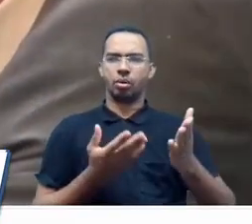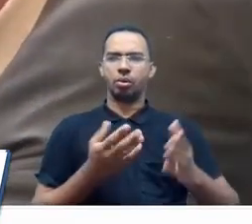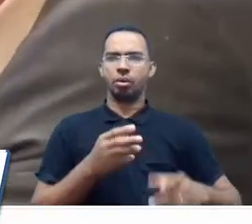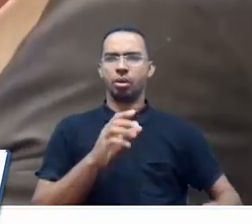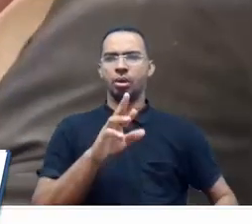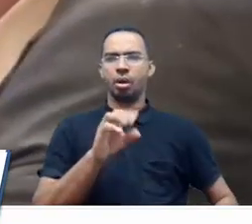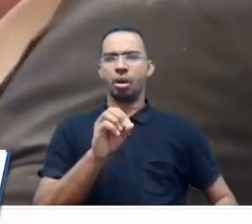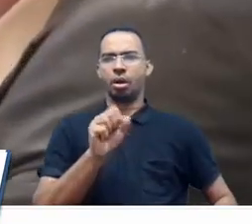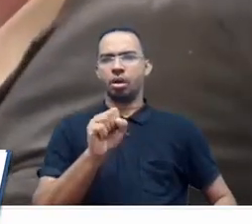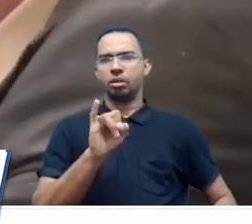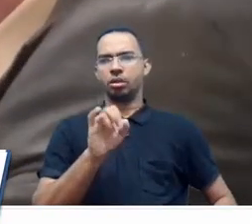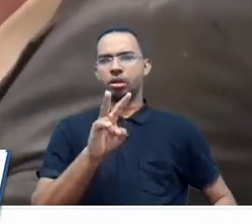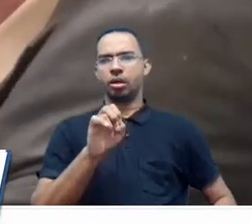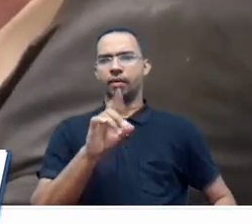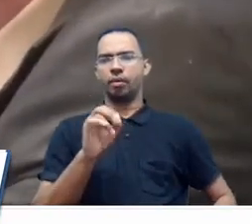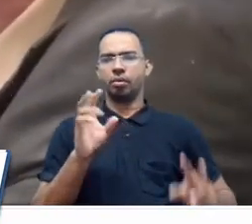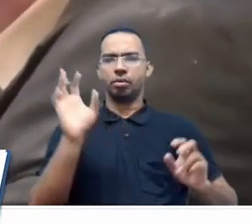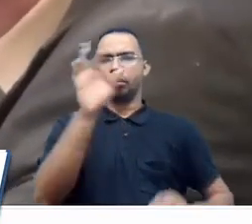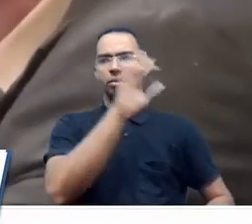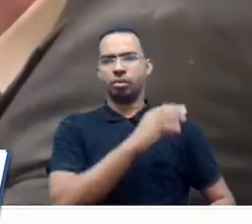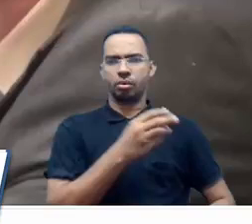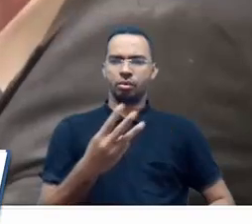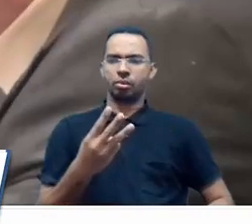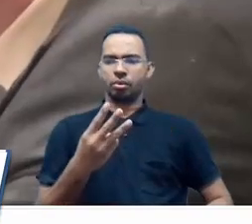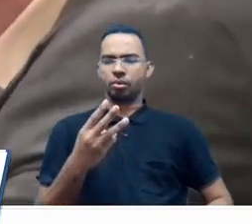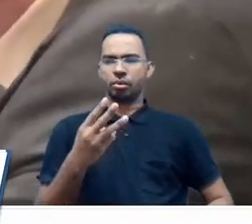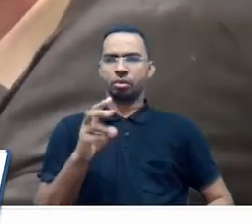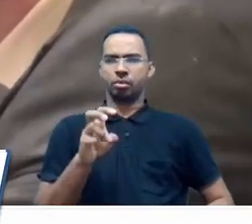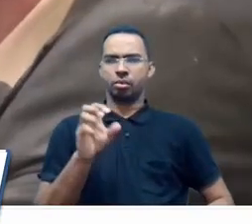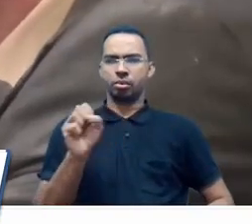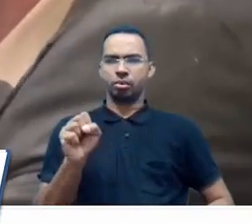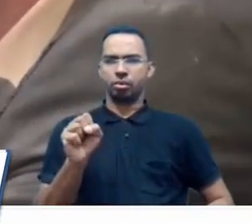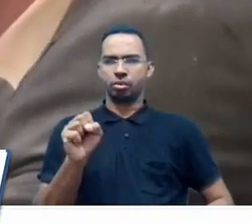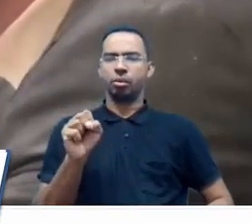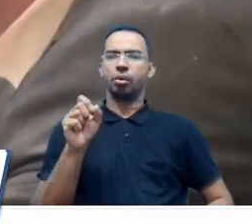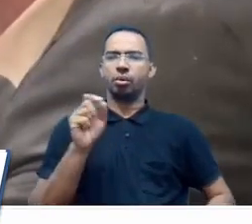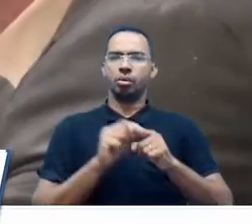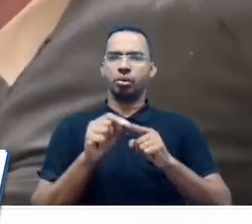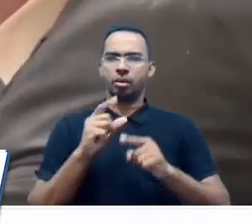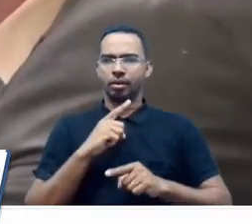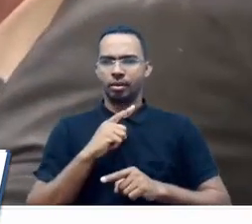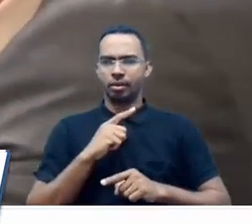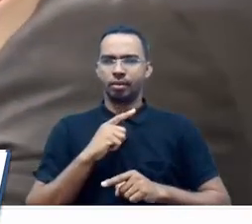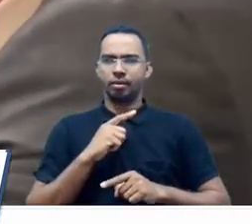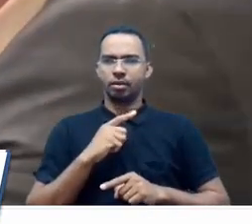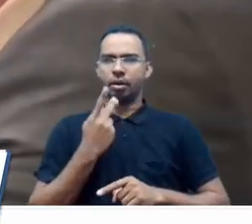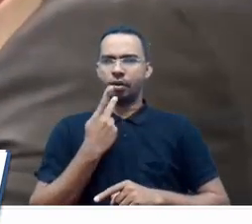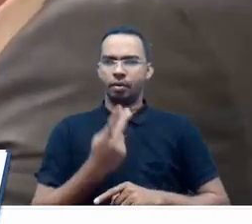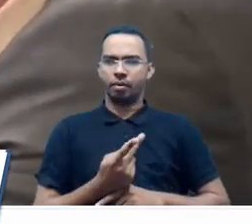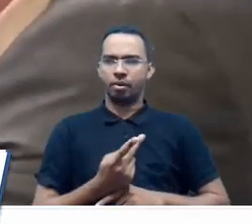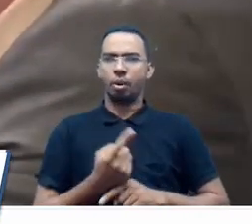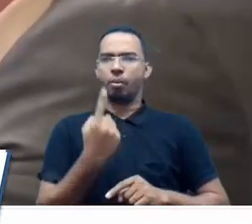Pelos 4 cantos da cidade, 358 bairros que a nossa cidade tem, eu falo assim, aponta